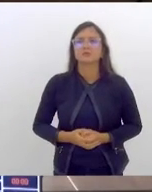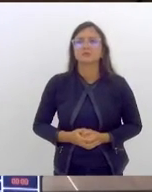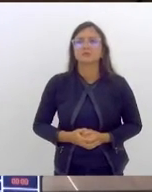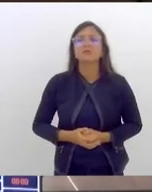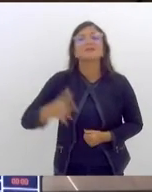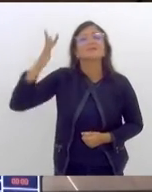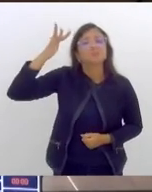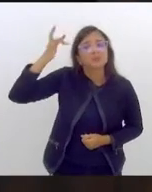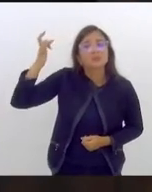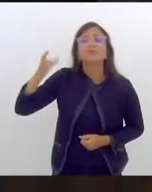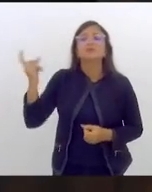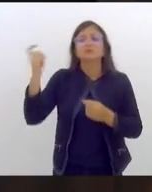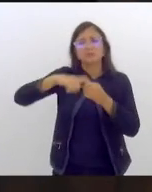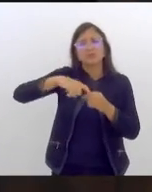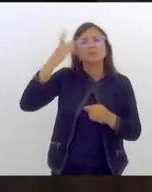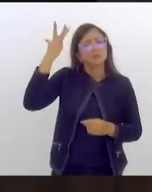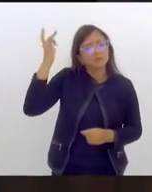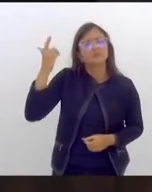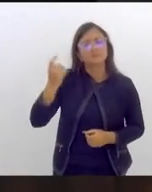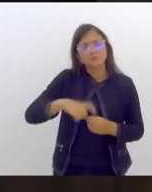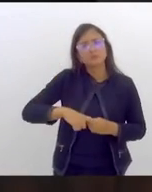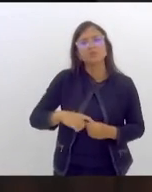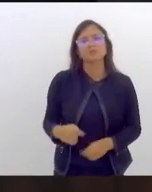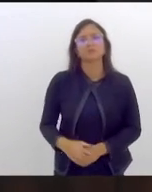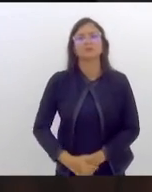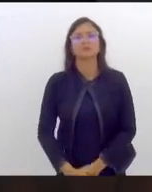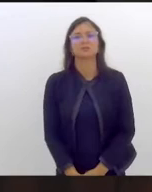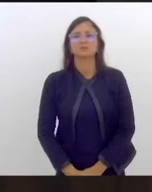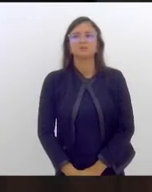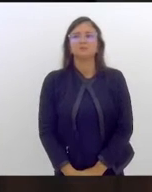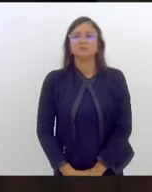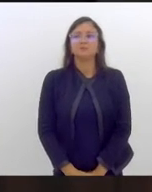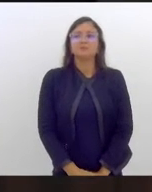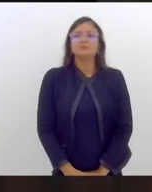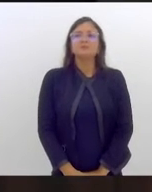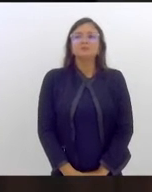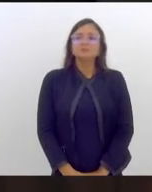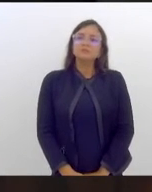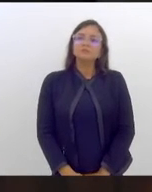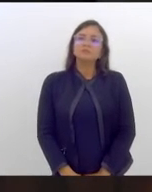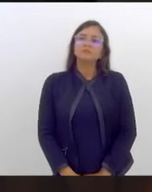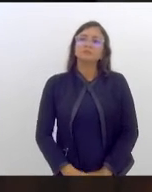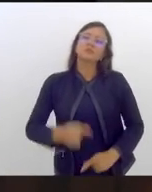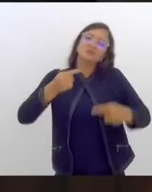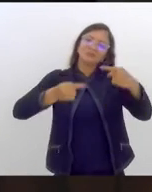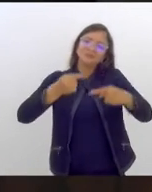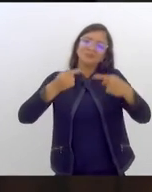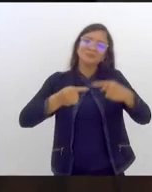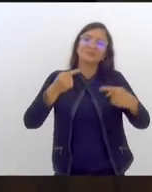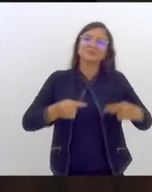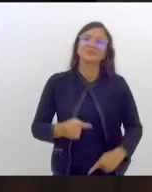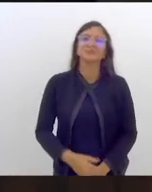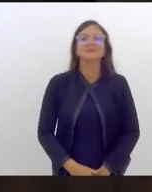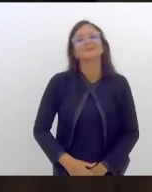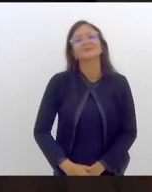amanhã ele retorna isso retorna amanhã para discussão